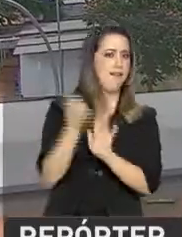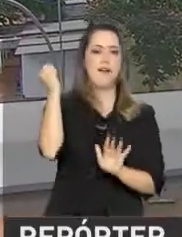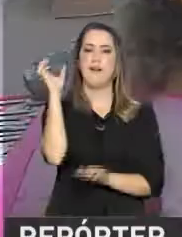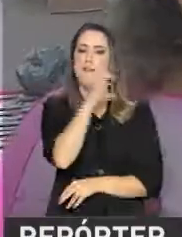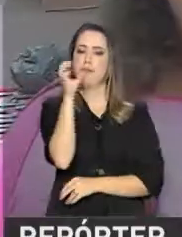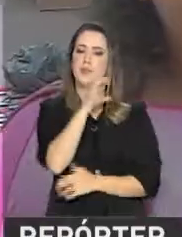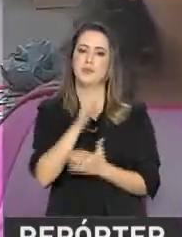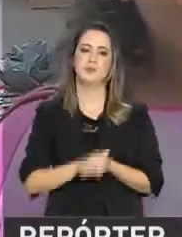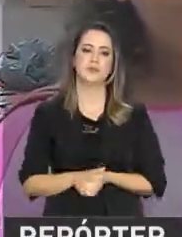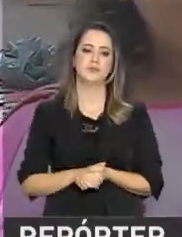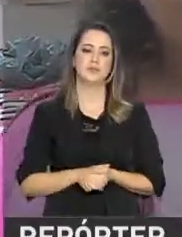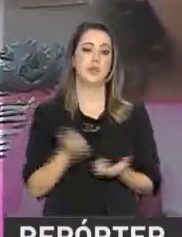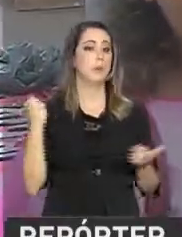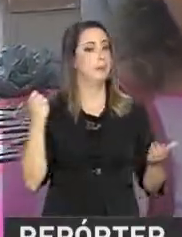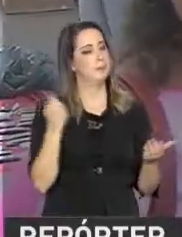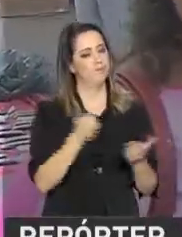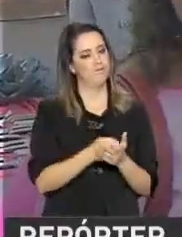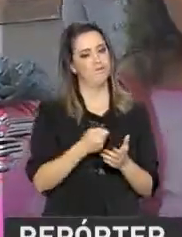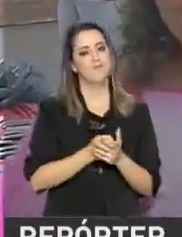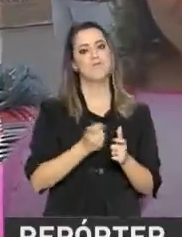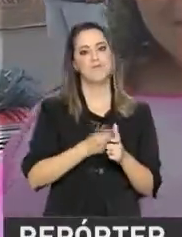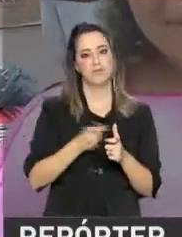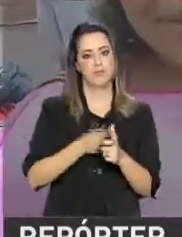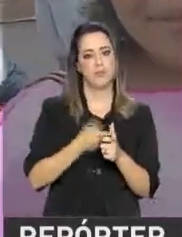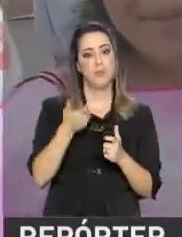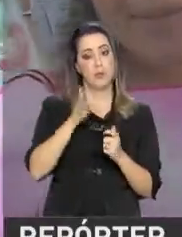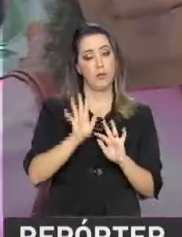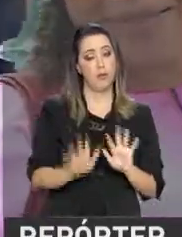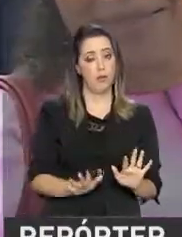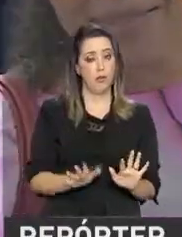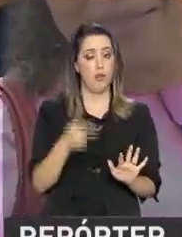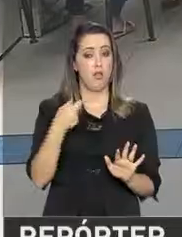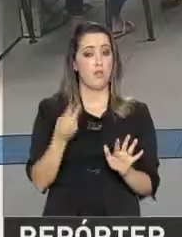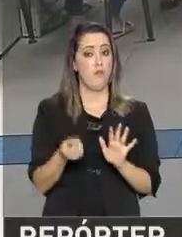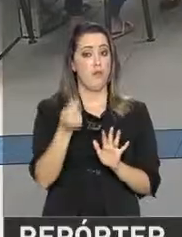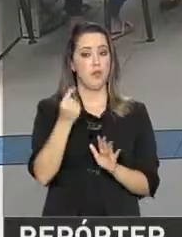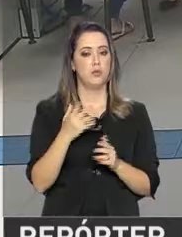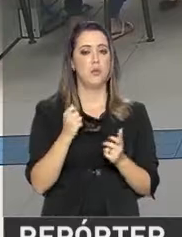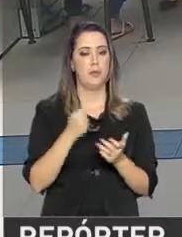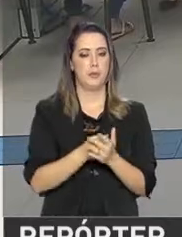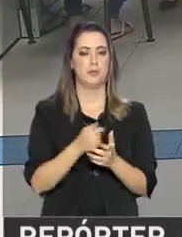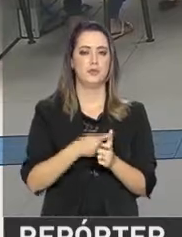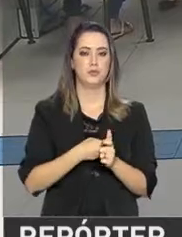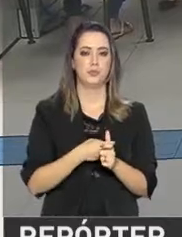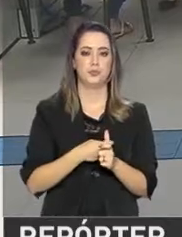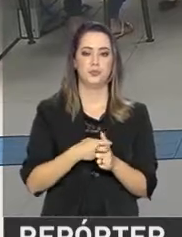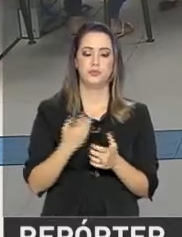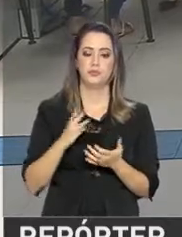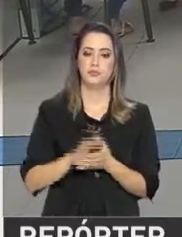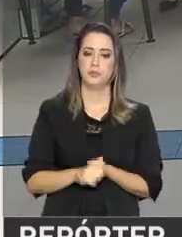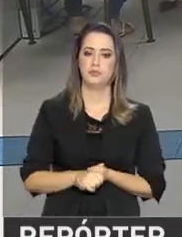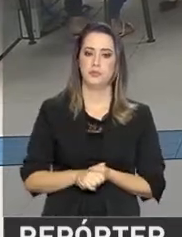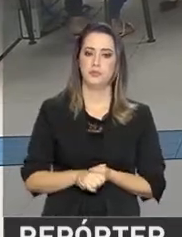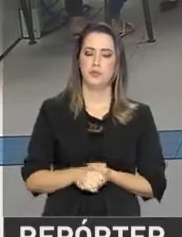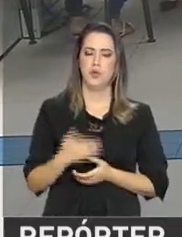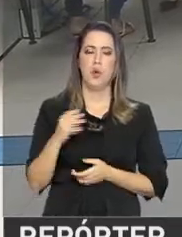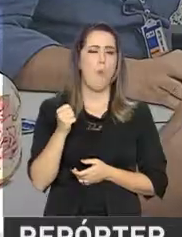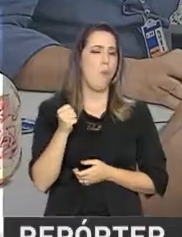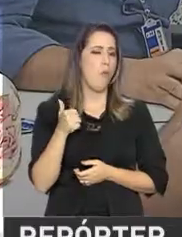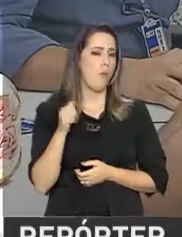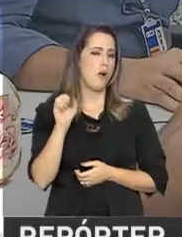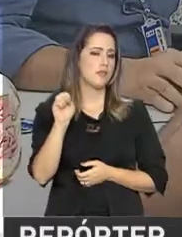a pagar um pouco tarde fica dependendo da do valor pois é quase 8 milhões de brasileiros